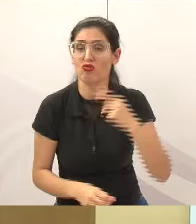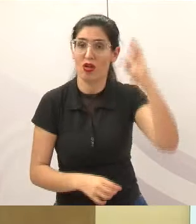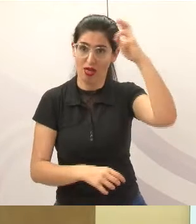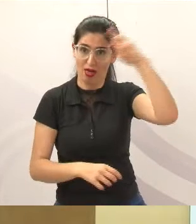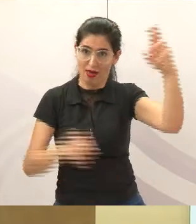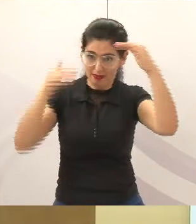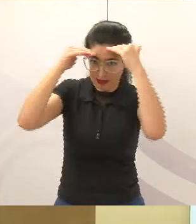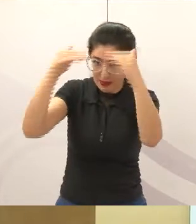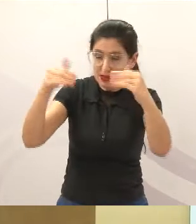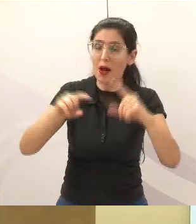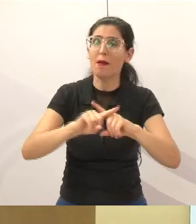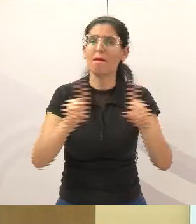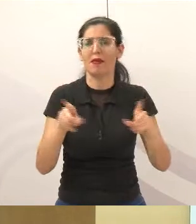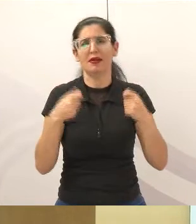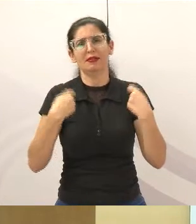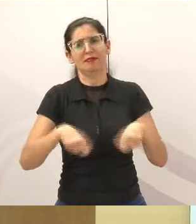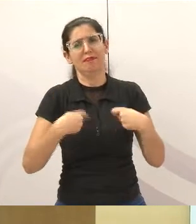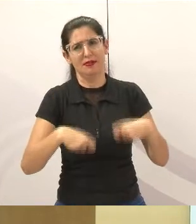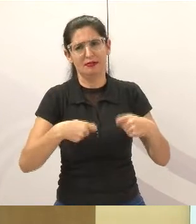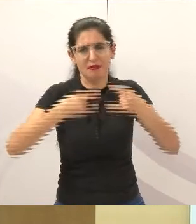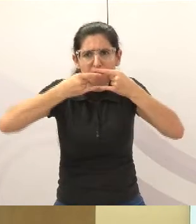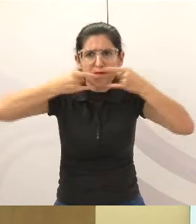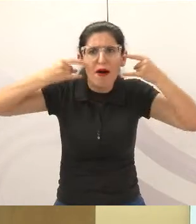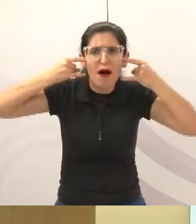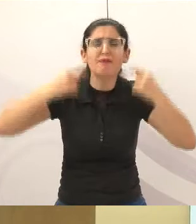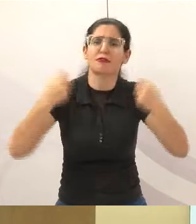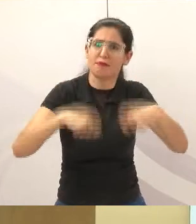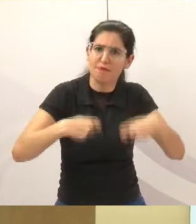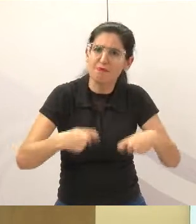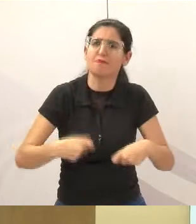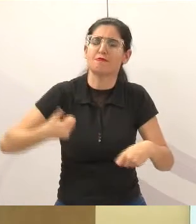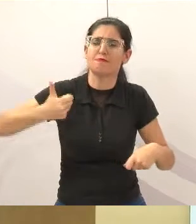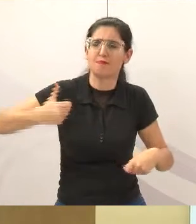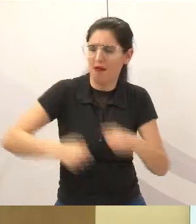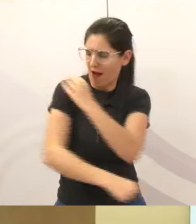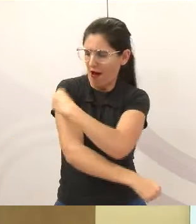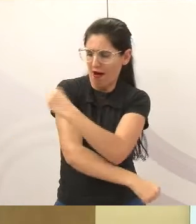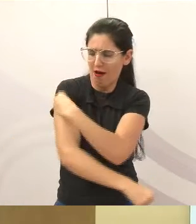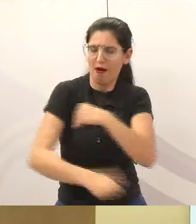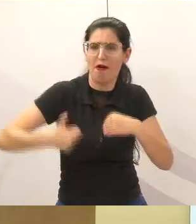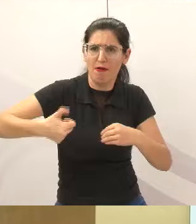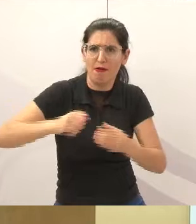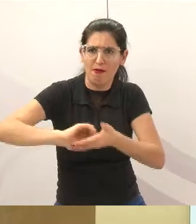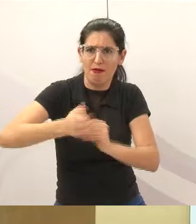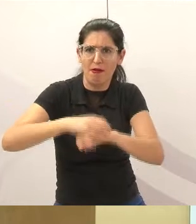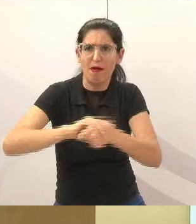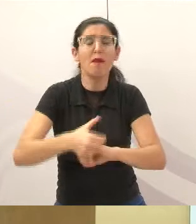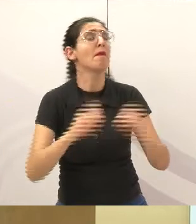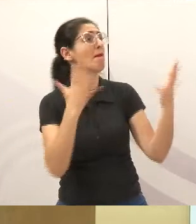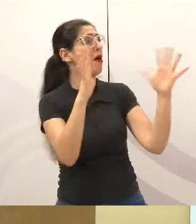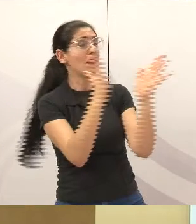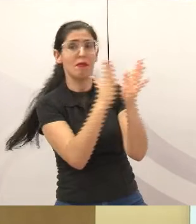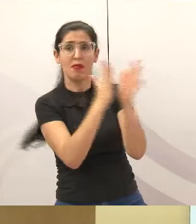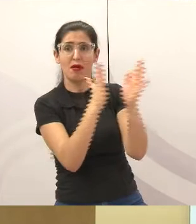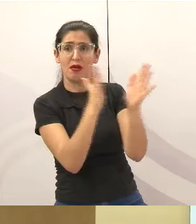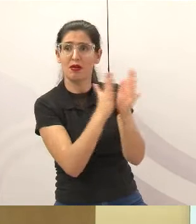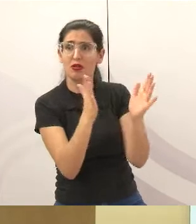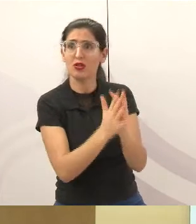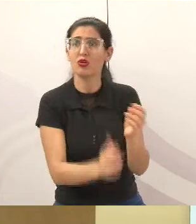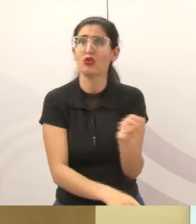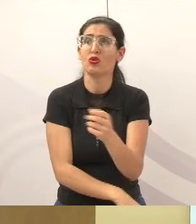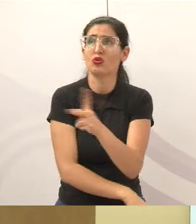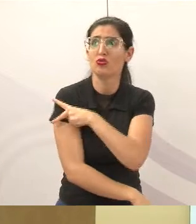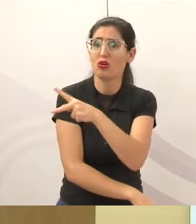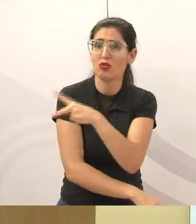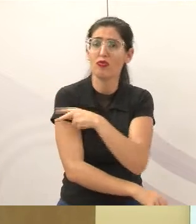membros sociais, os nossos comerciários. E aí quero mandar um abraço para o presidente do Sindicato dos Comerciários, Urubatã,